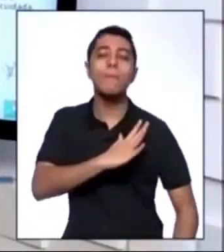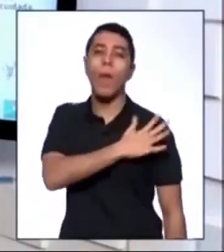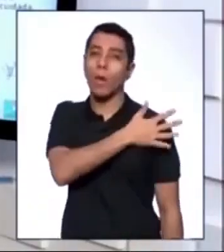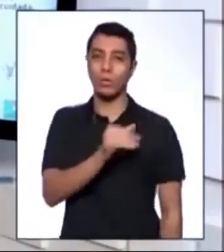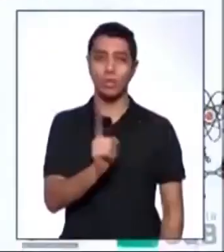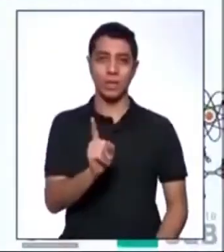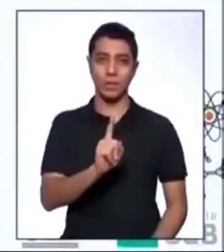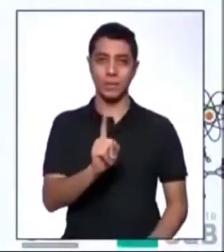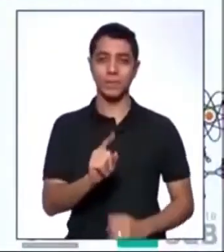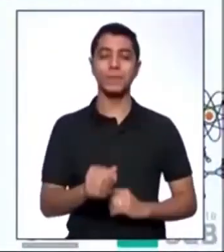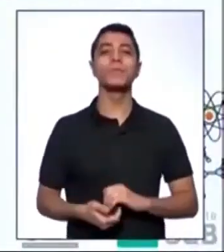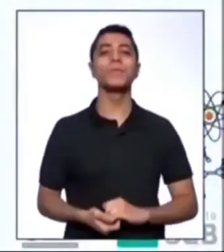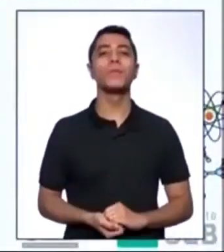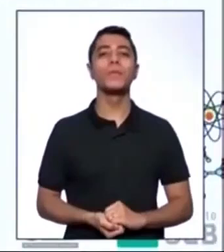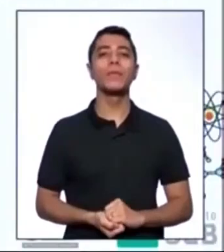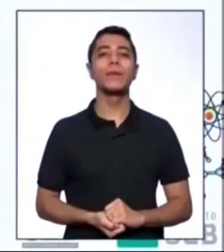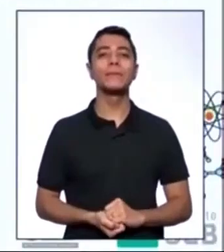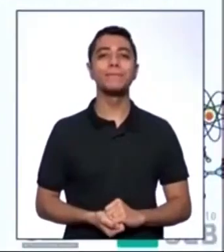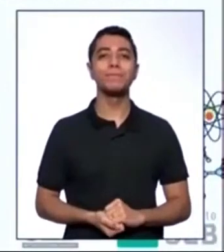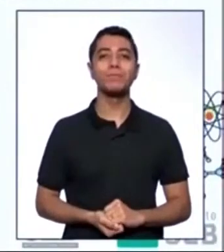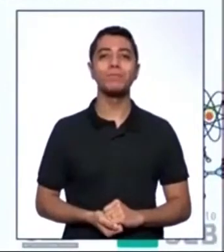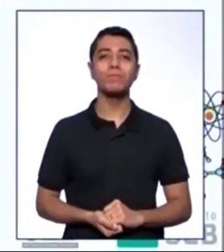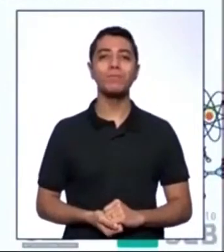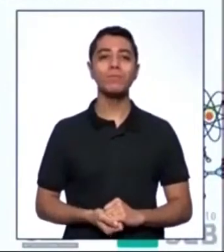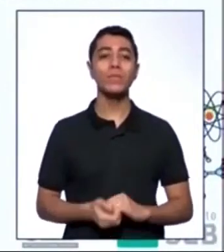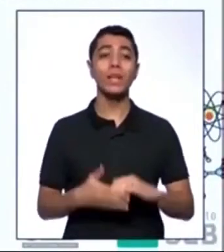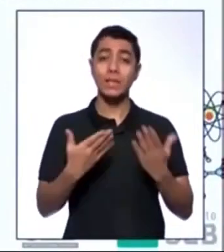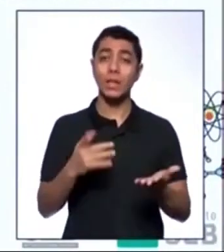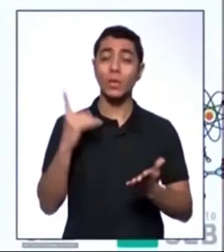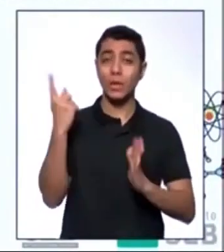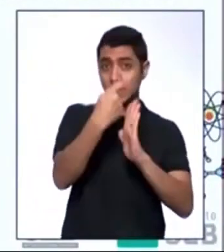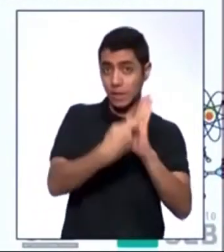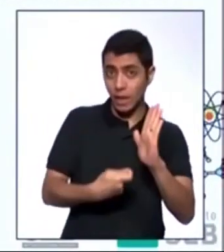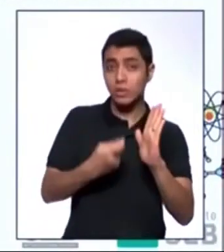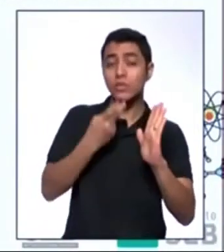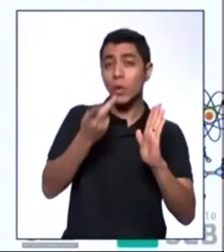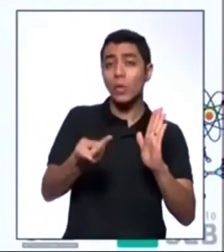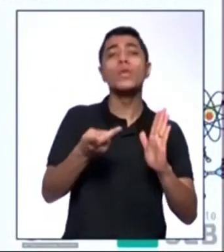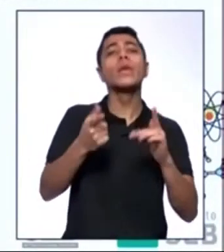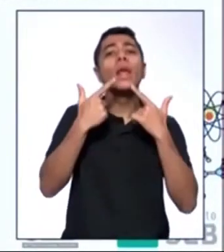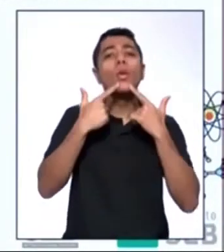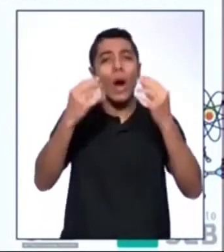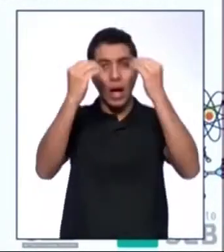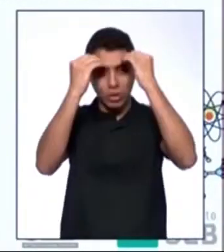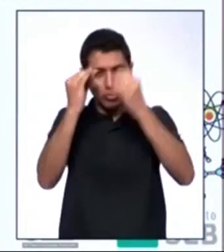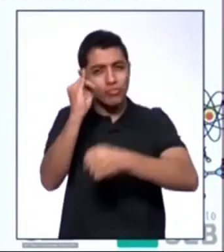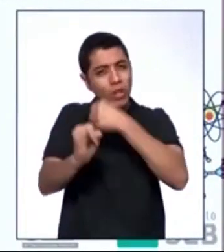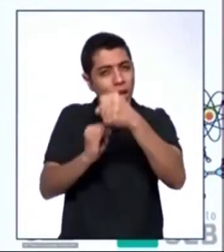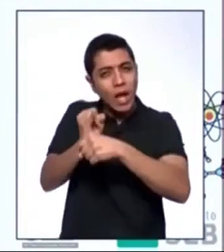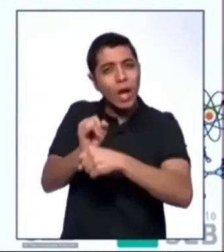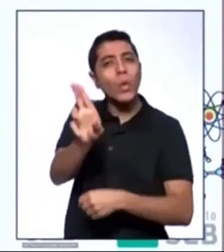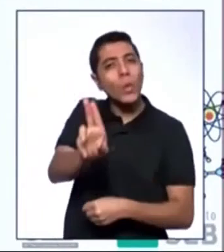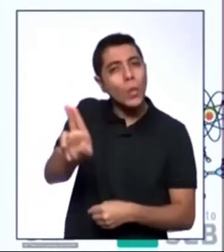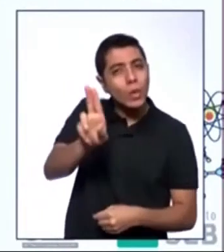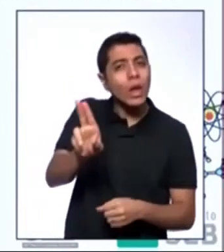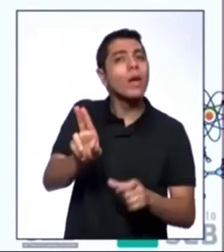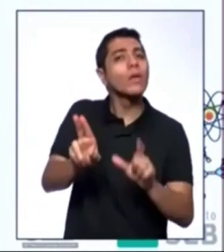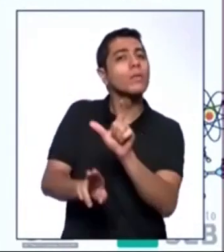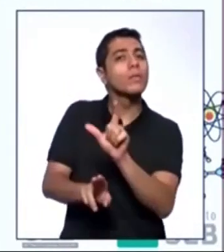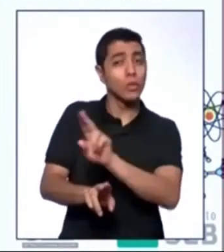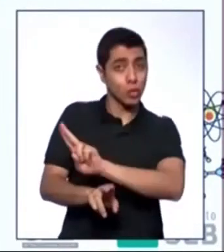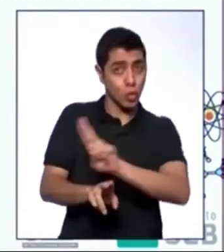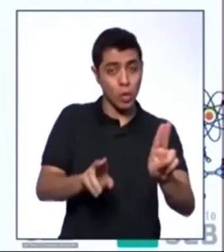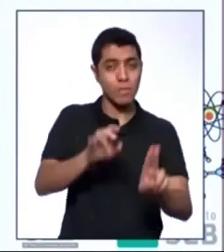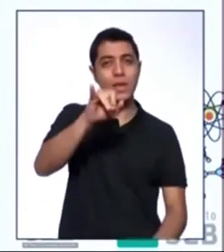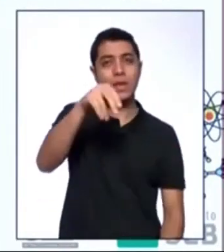texto, a interação virtual favorece o surgimento da modalidade linguística conhecida como internetês. Quanto à